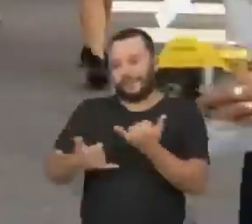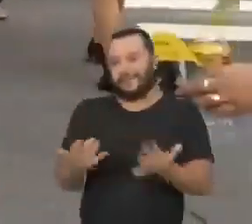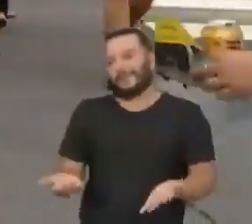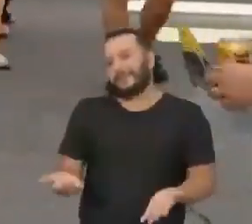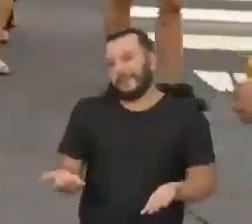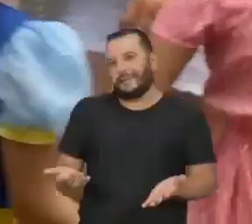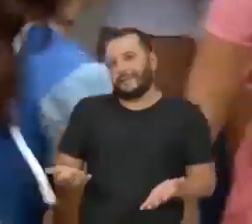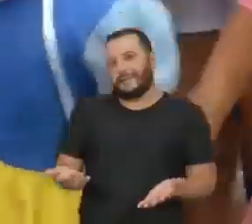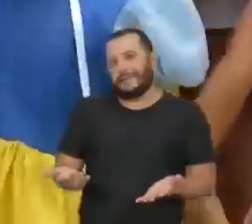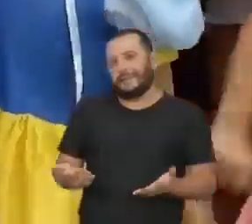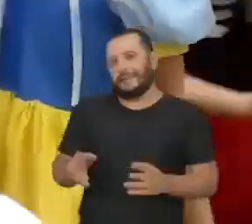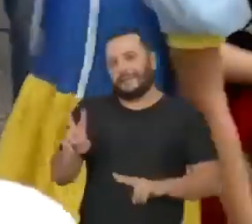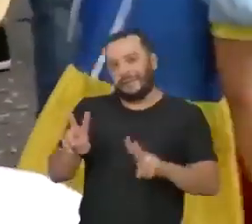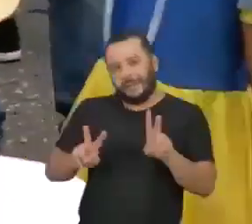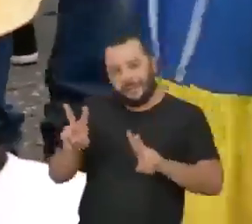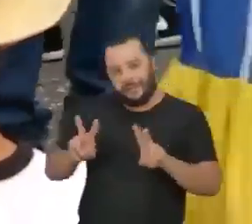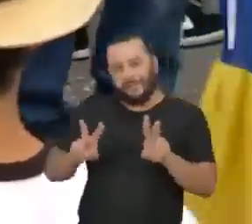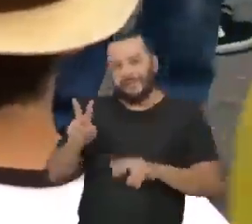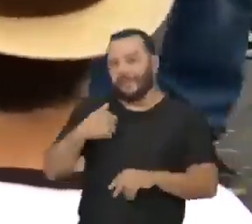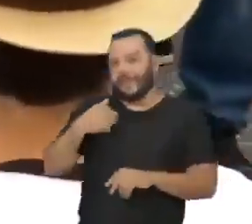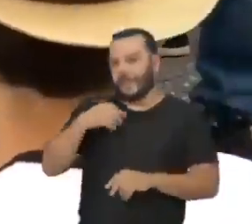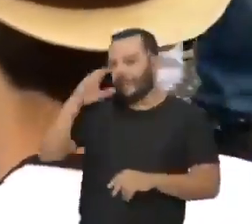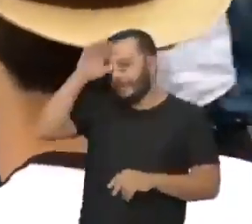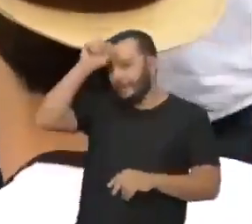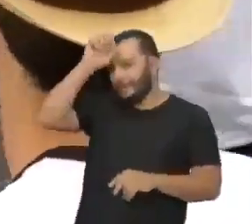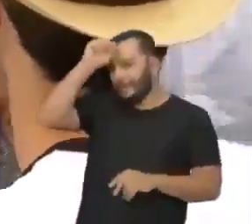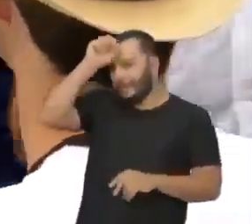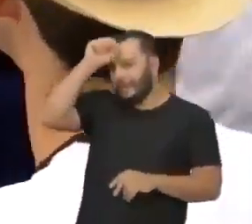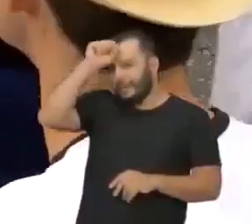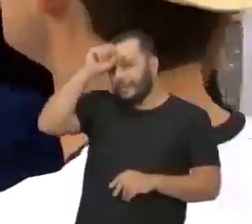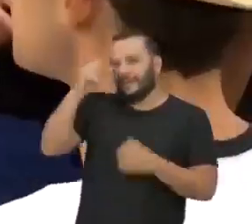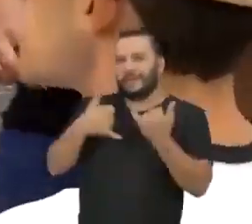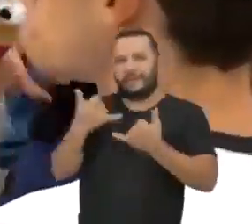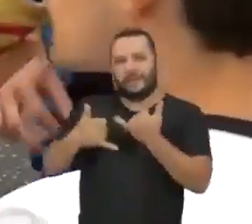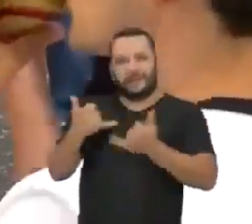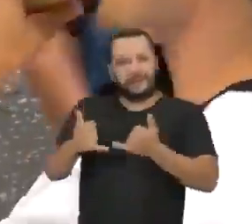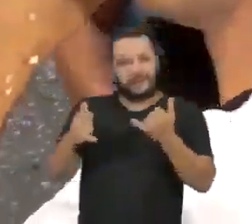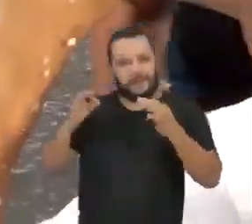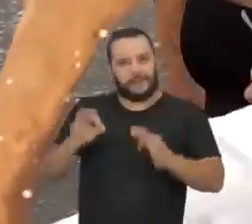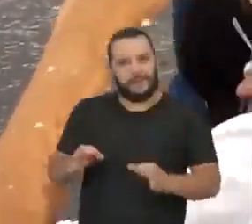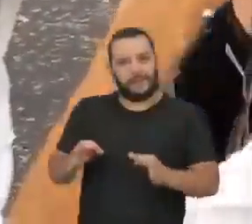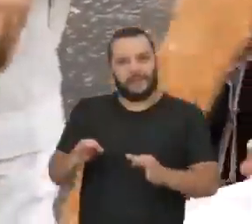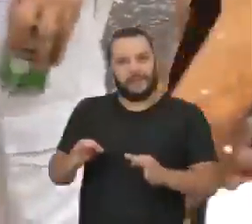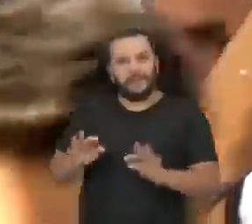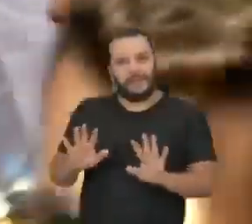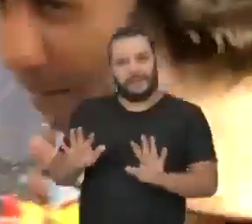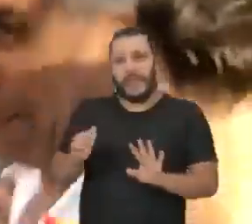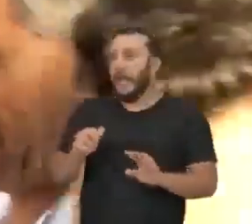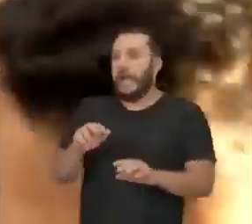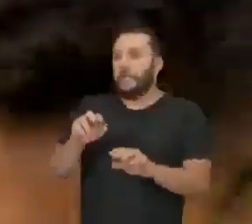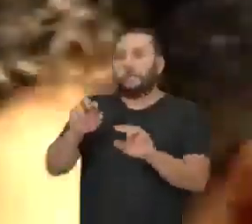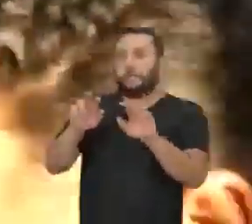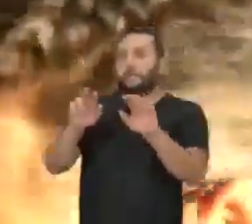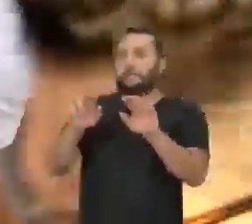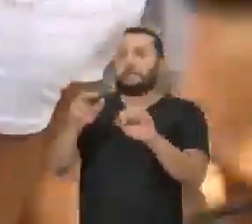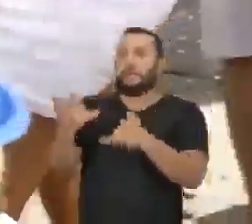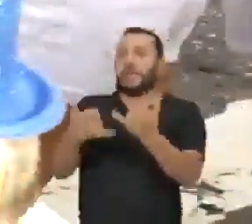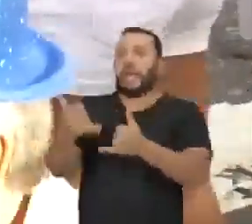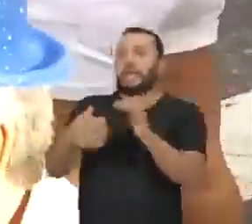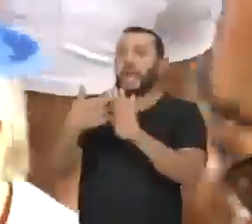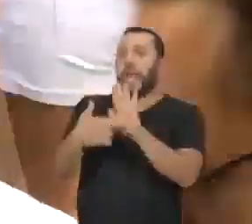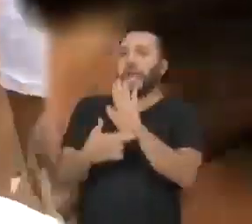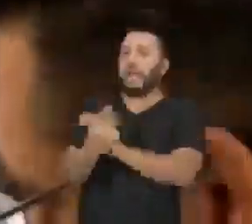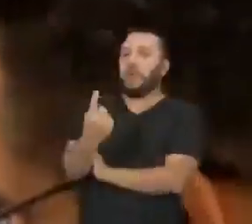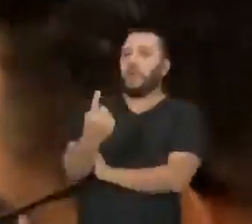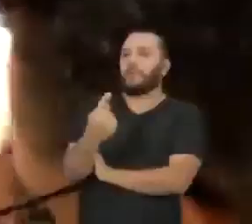carnaval também que a gente aprende a brincar. Muita gente acha assim, não, o brincar ele está dado. Eu já aprendi isso em algum